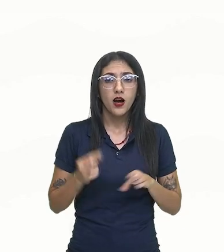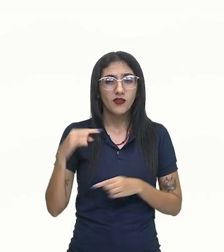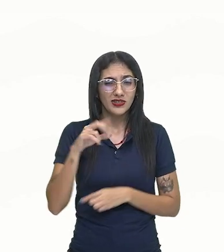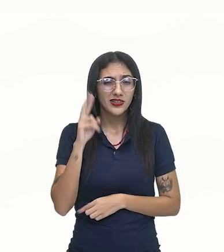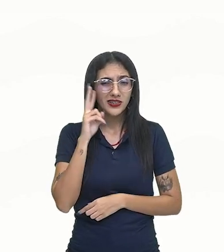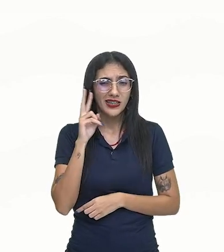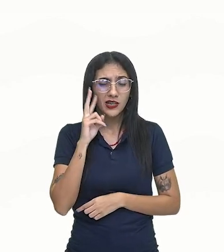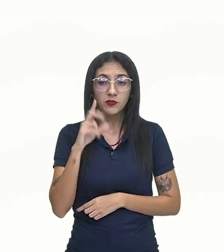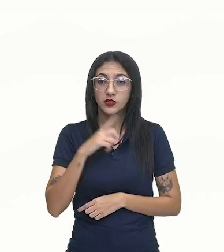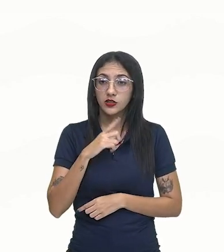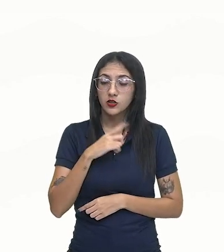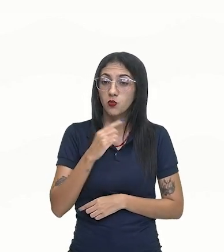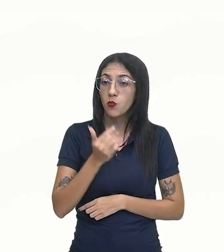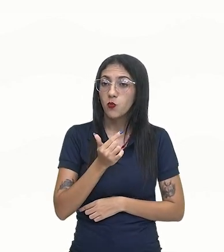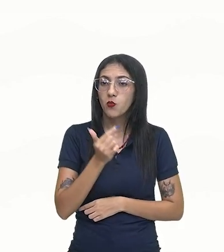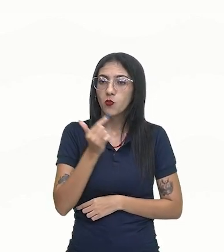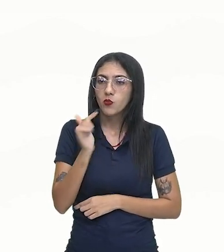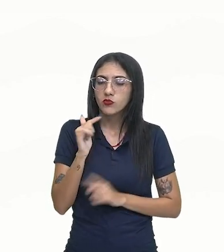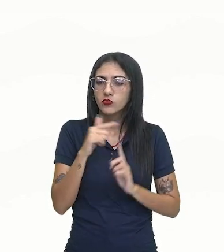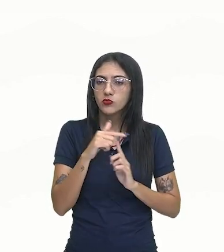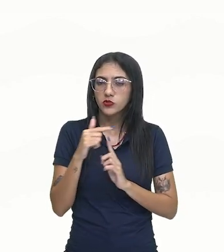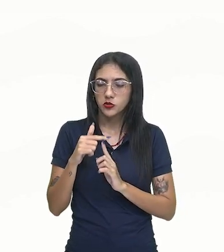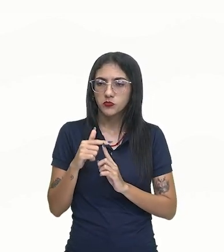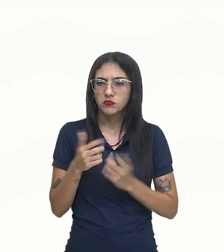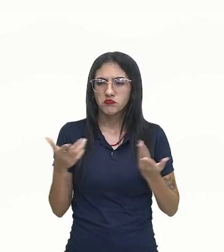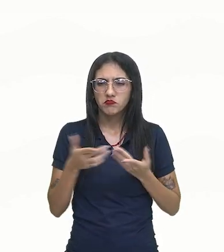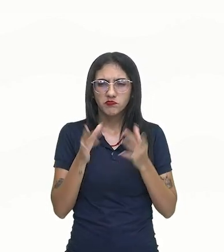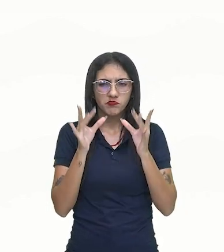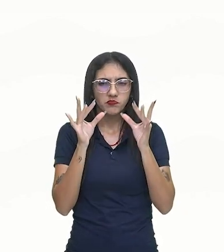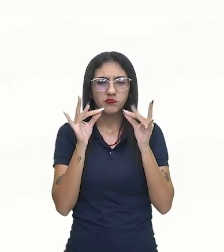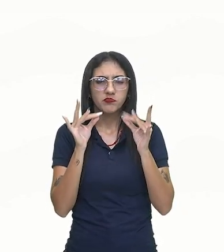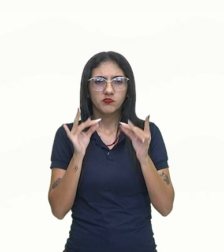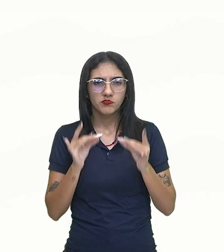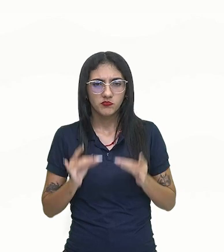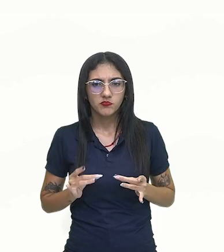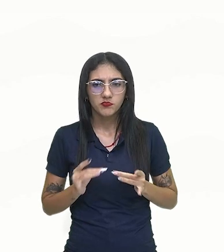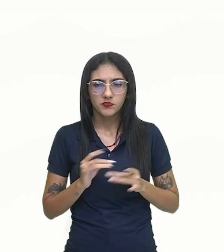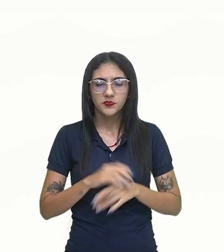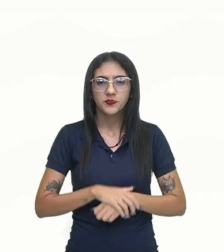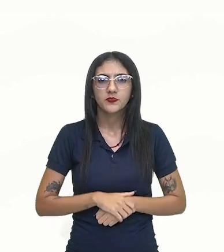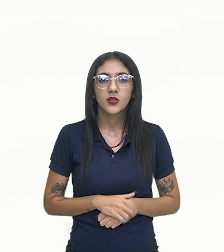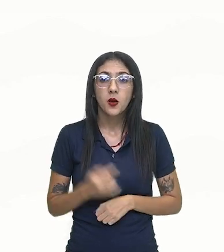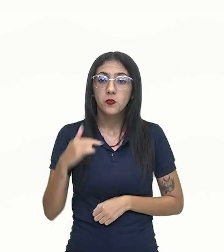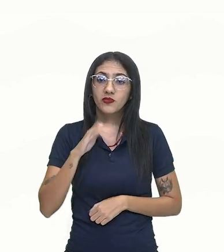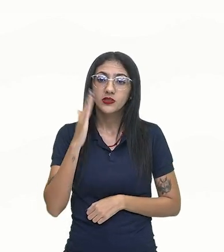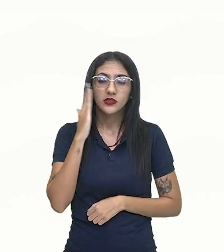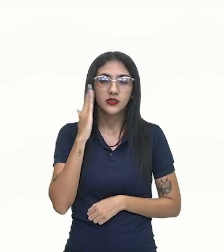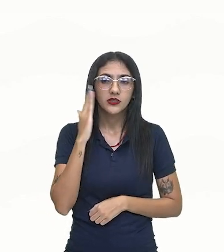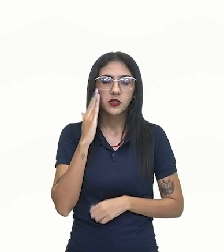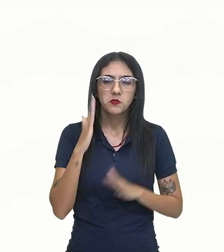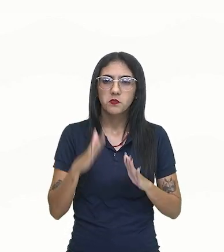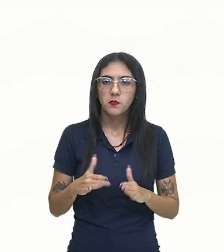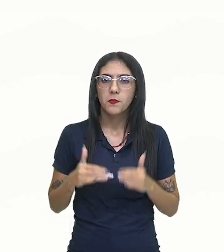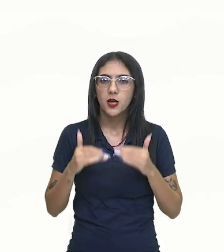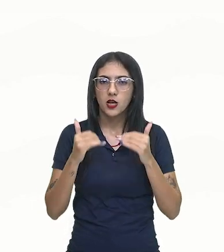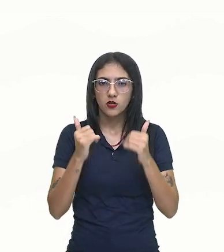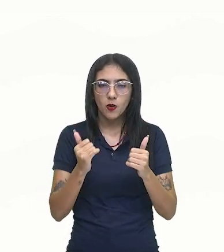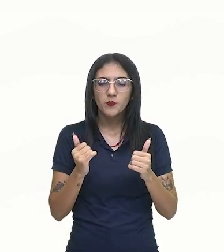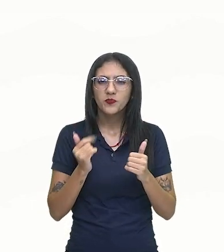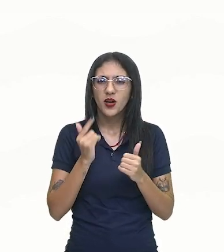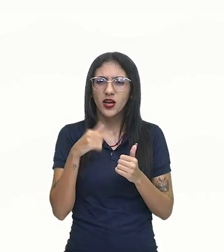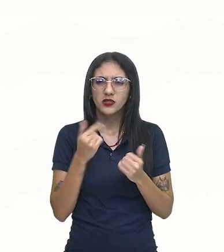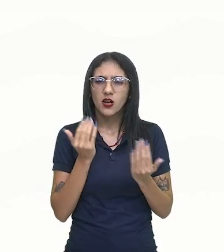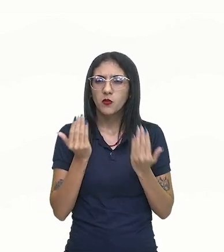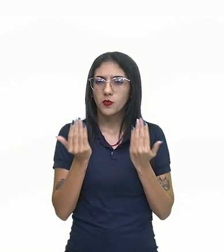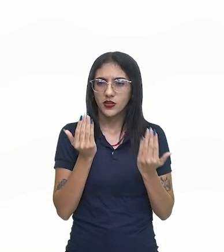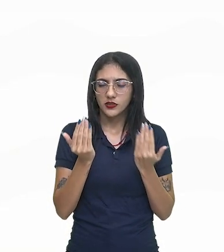da fotofosforilação. Vamos começar a falar do processo de fotofosforilação para vocês entenderem essa parte aí